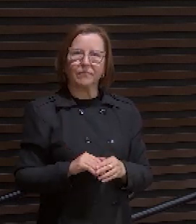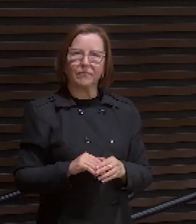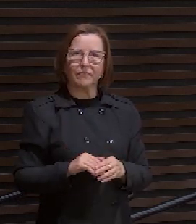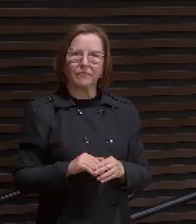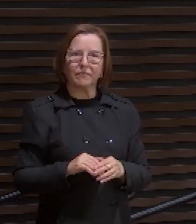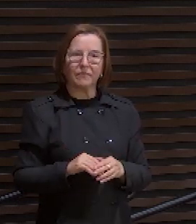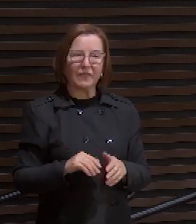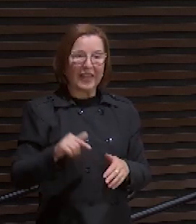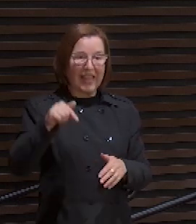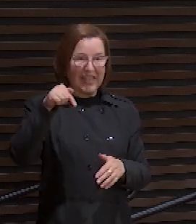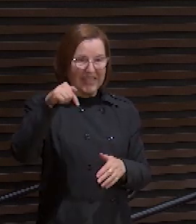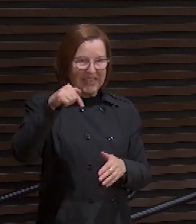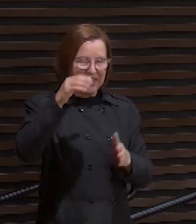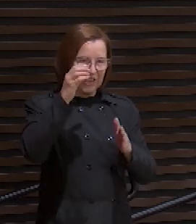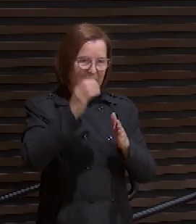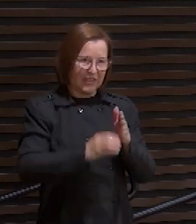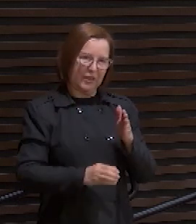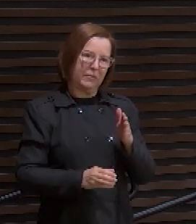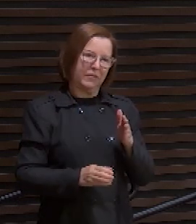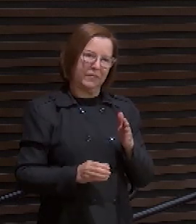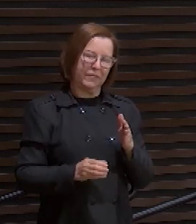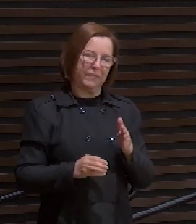7 capítulos.